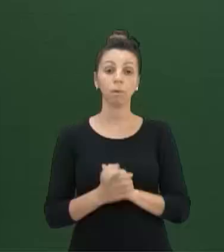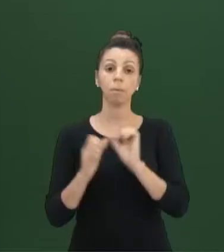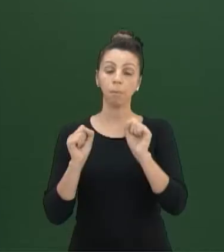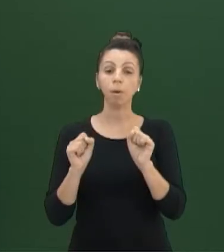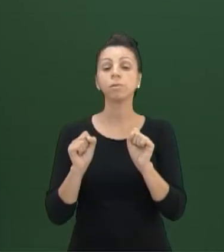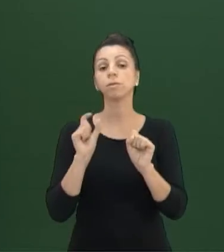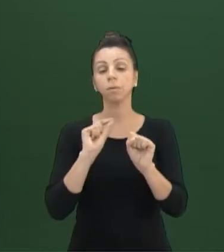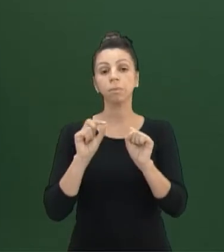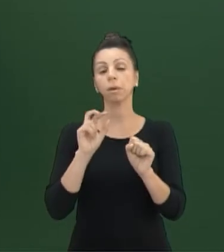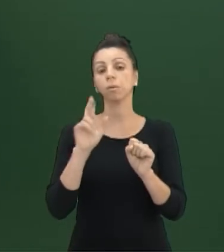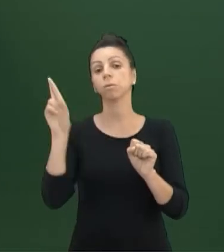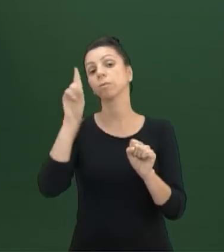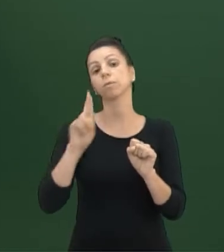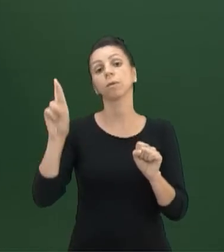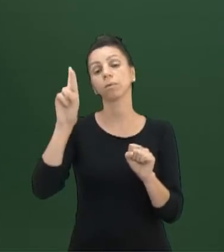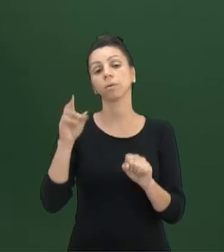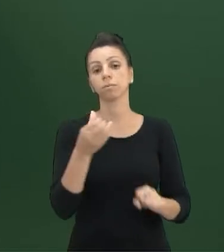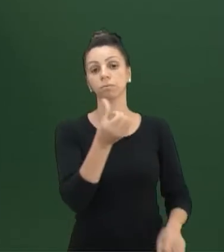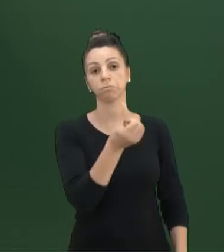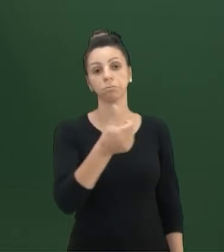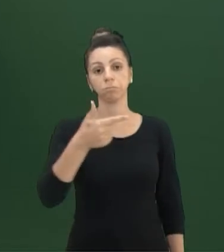hectares.